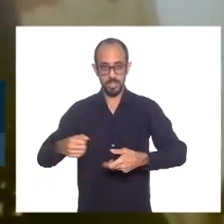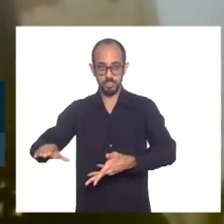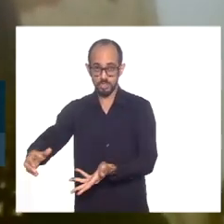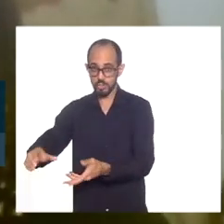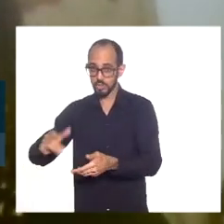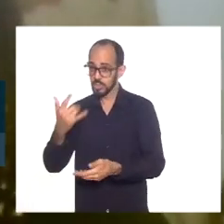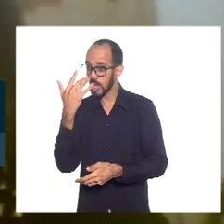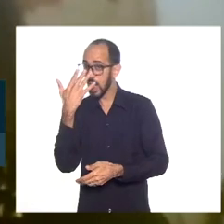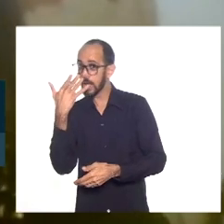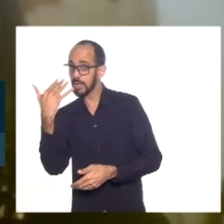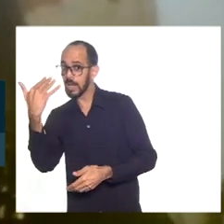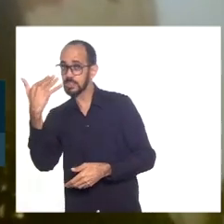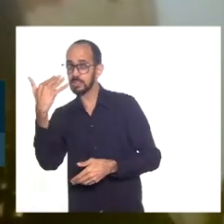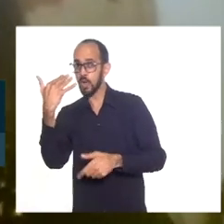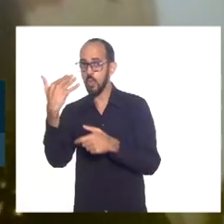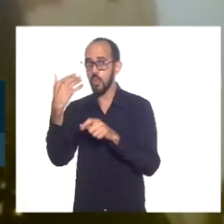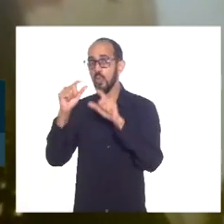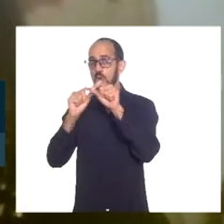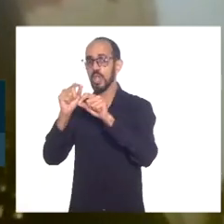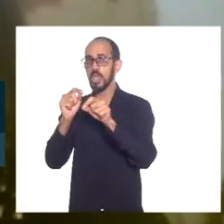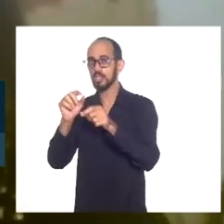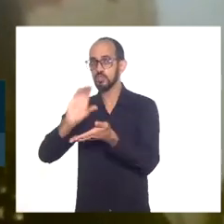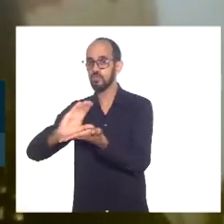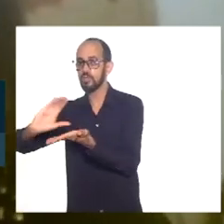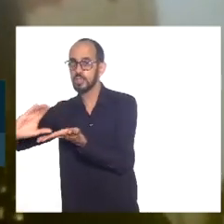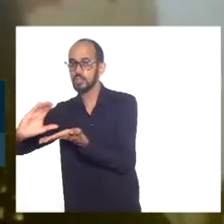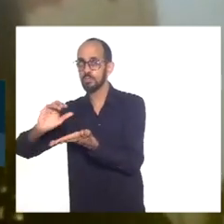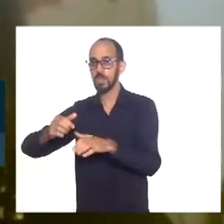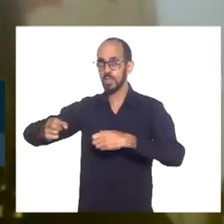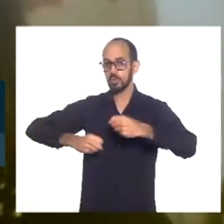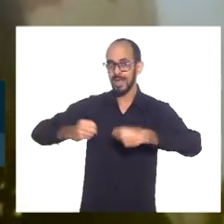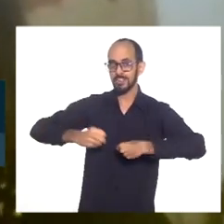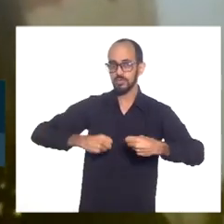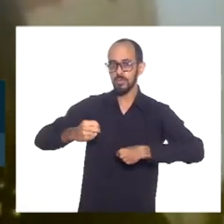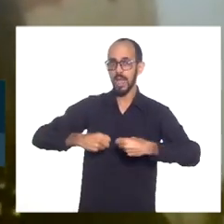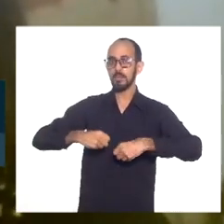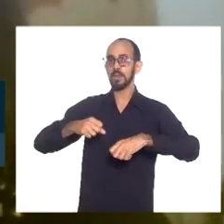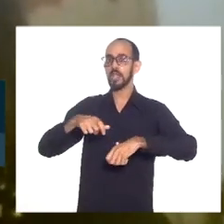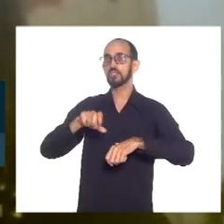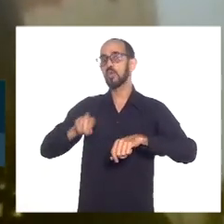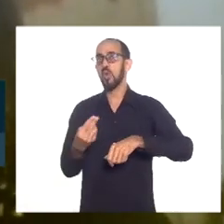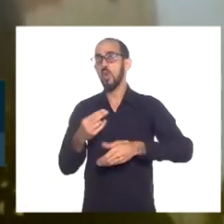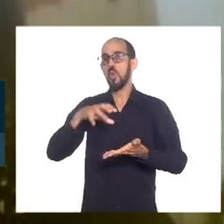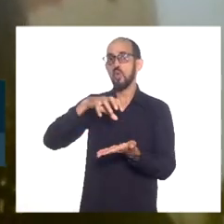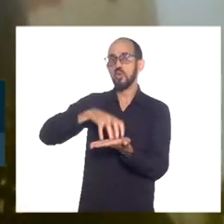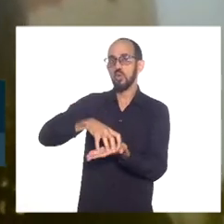investimento, seja investimento industrial, seja investimento para geração termoelétrica,